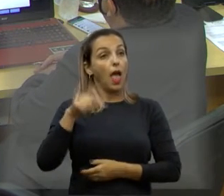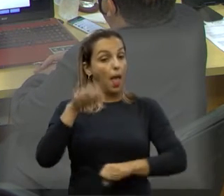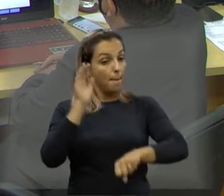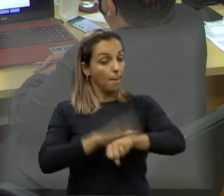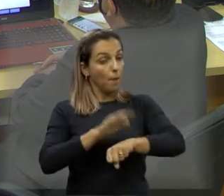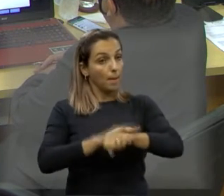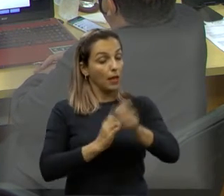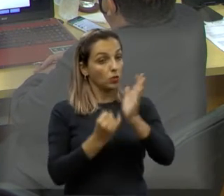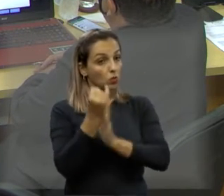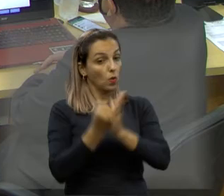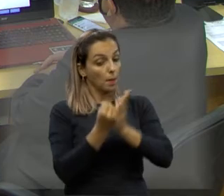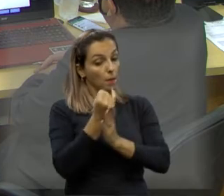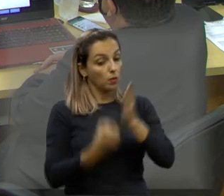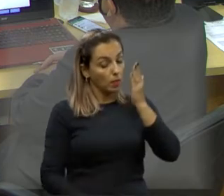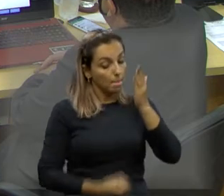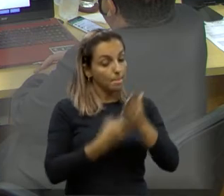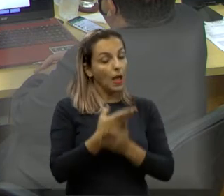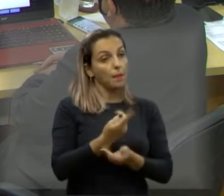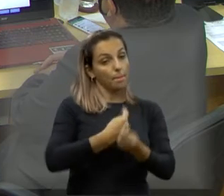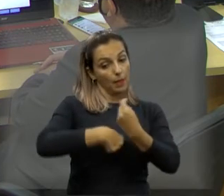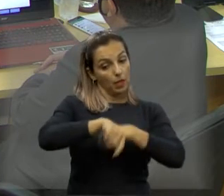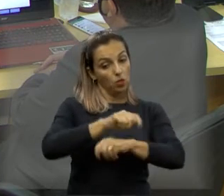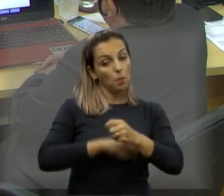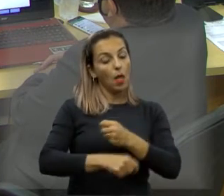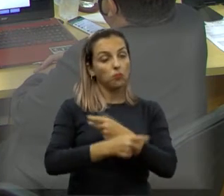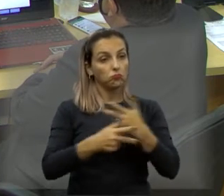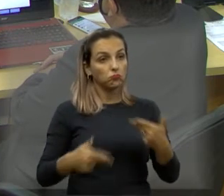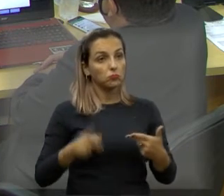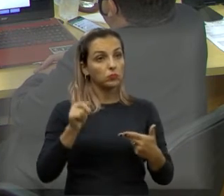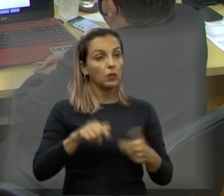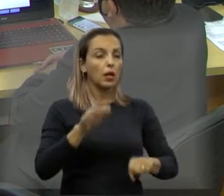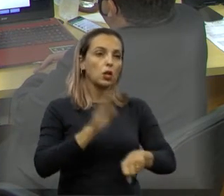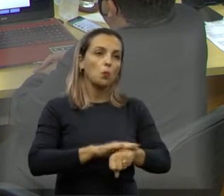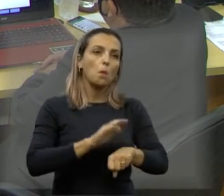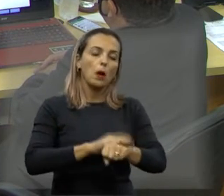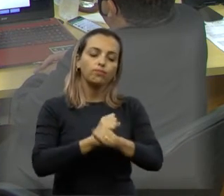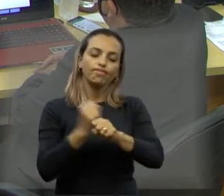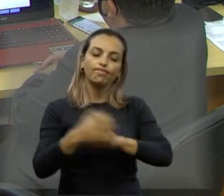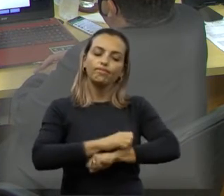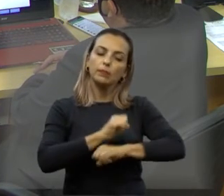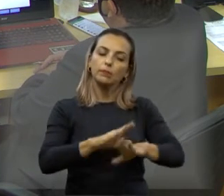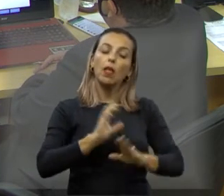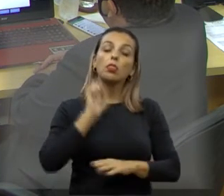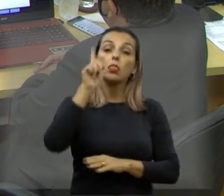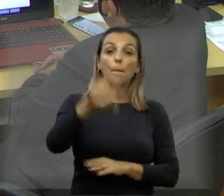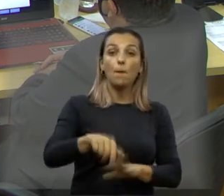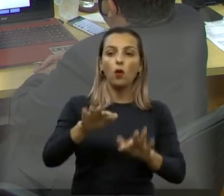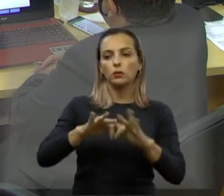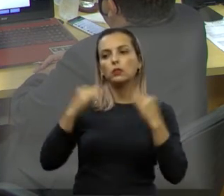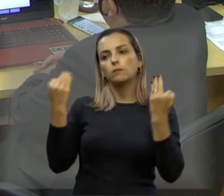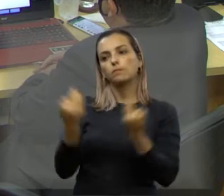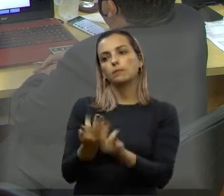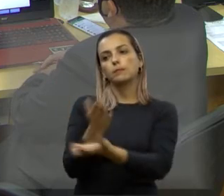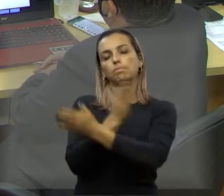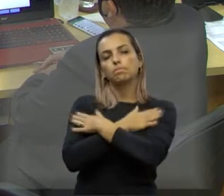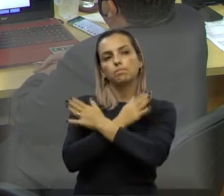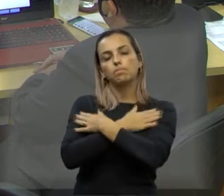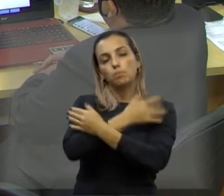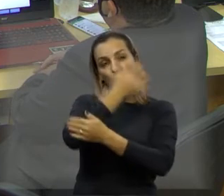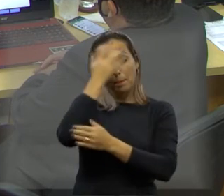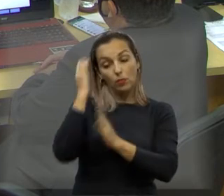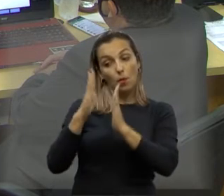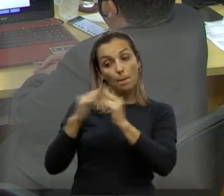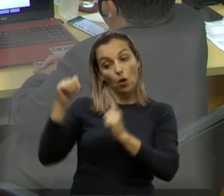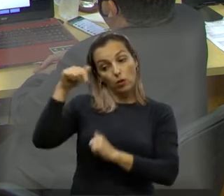dito nem um novo imposto mesmo que seja para economizar situação depois no pandêmico um monte de família desempregada essas pessoas